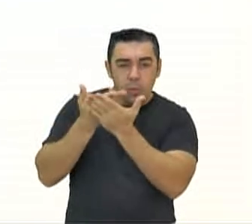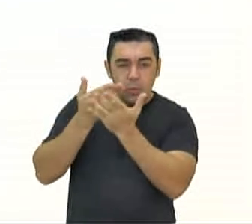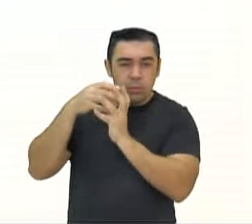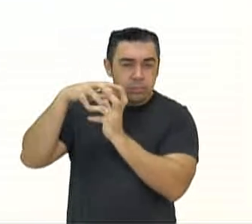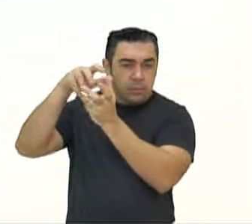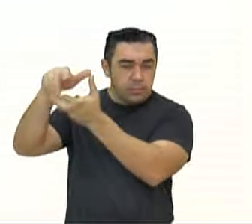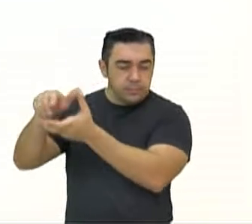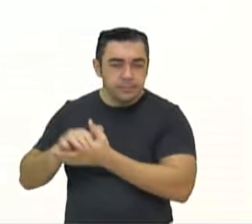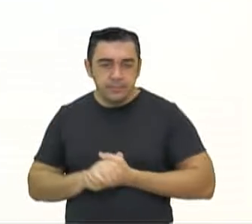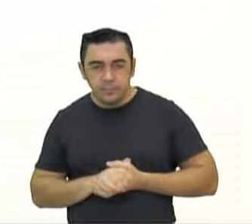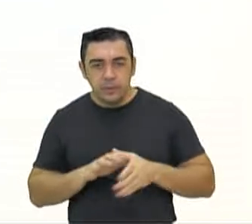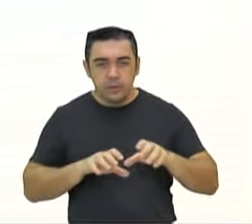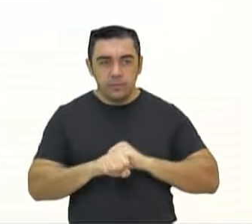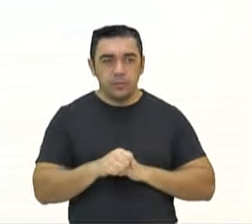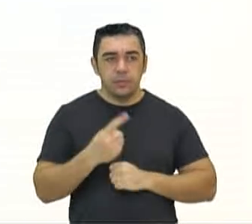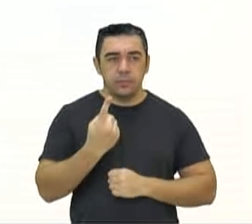em